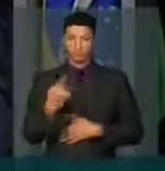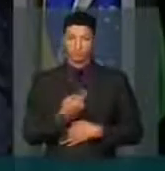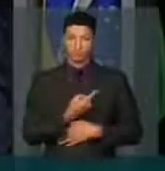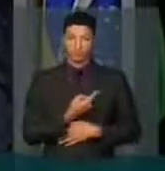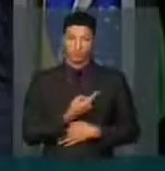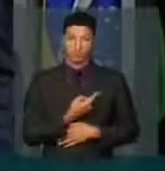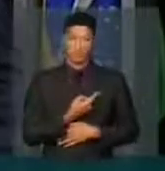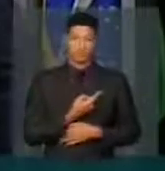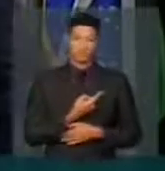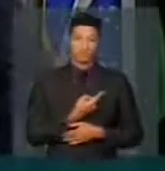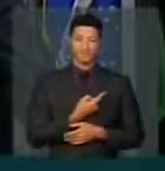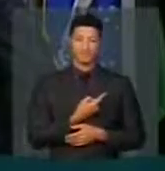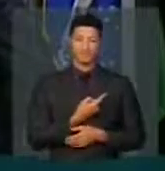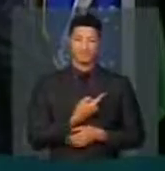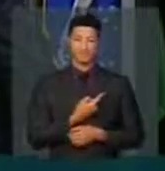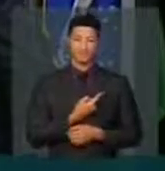nós